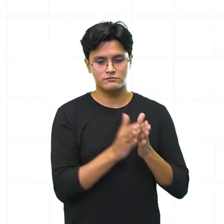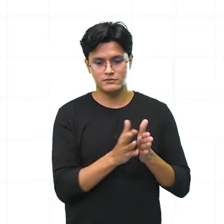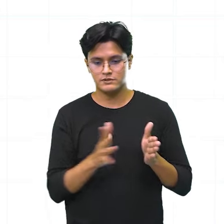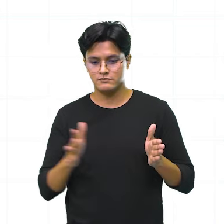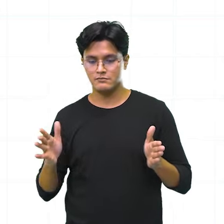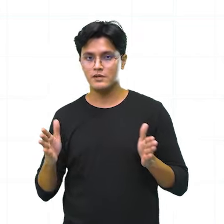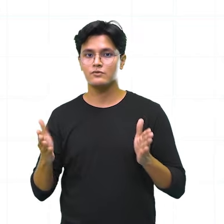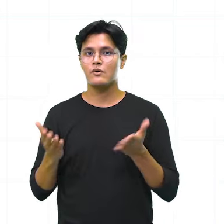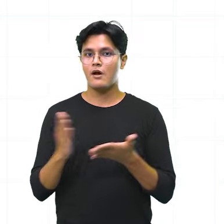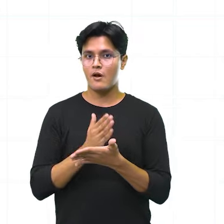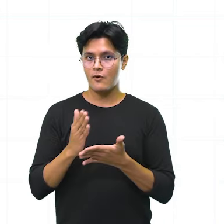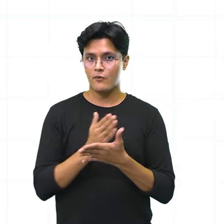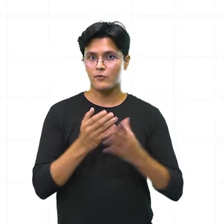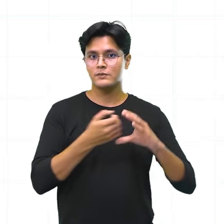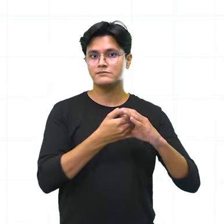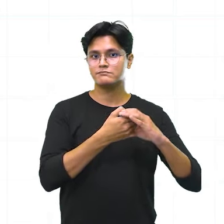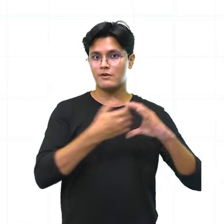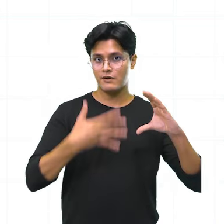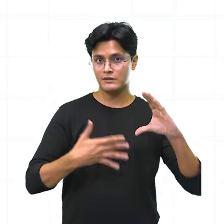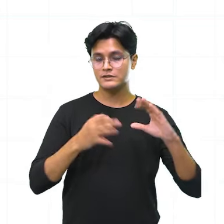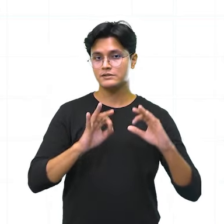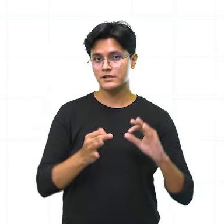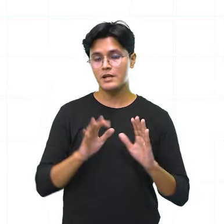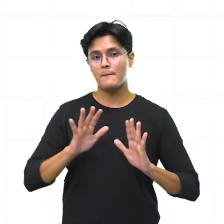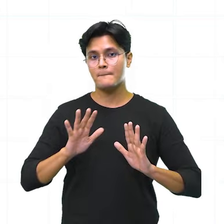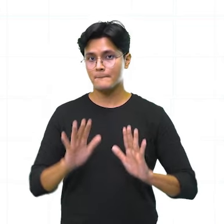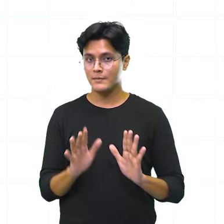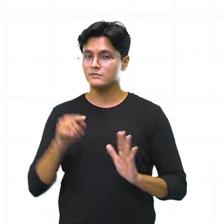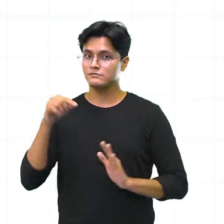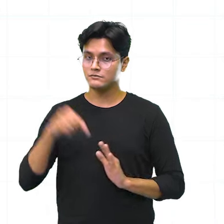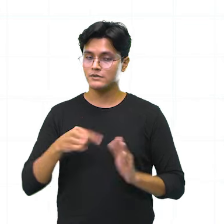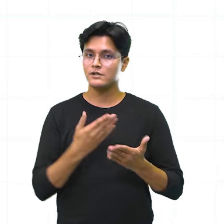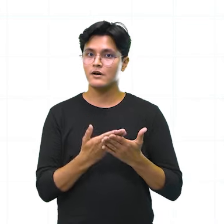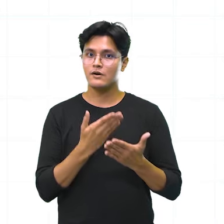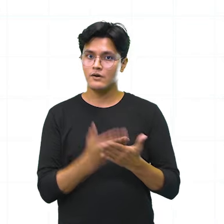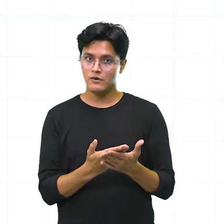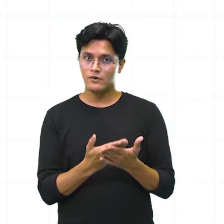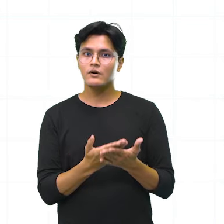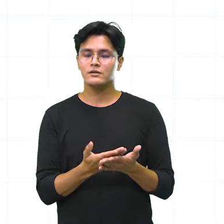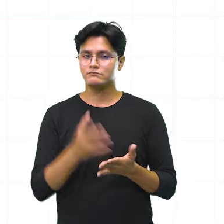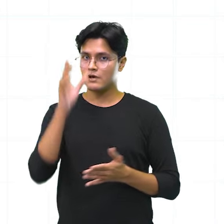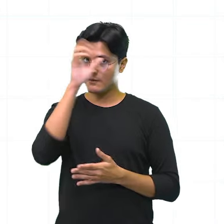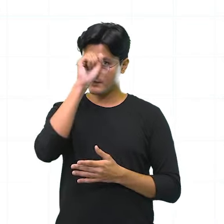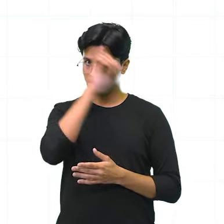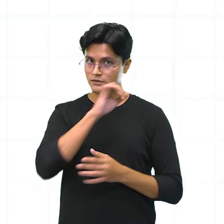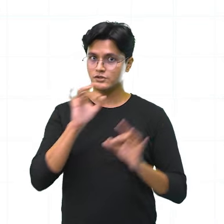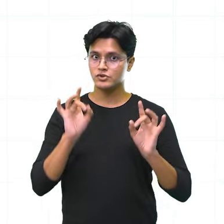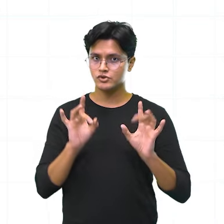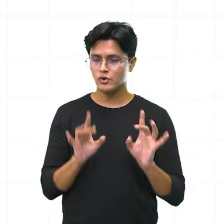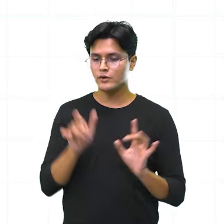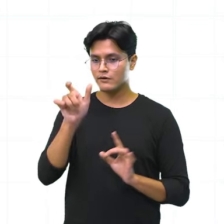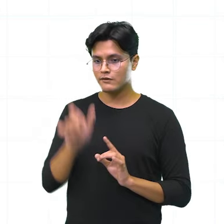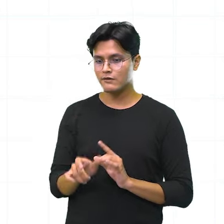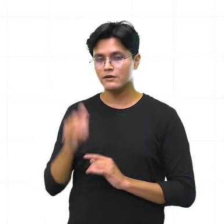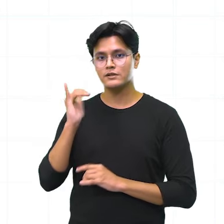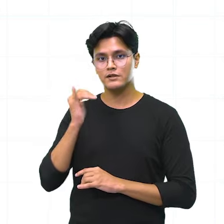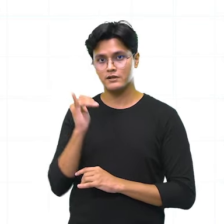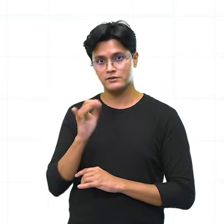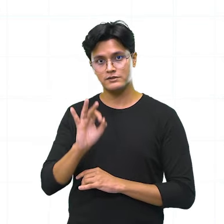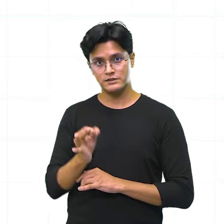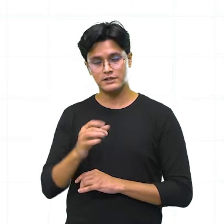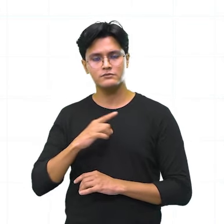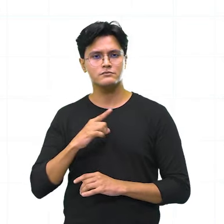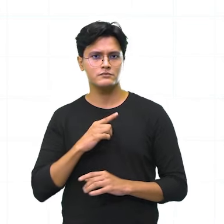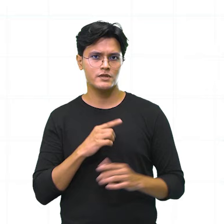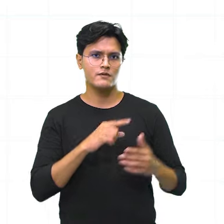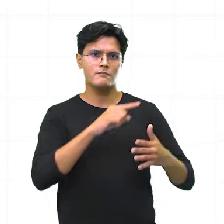alguns elementos. Mas nesta aula nós trabalharemos apenas com o narrador. Nós temos então aí vários